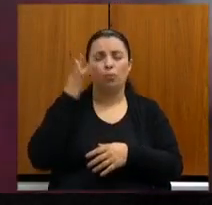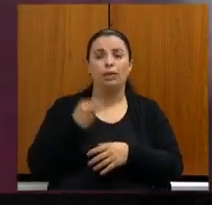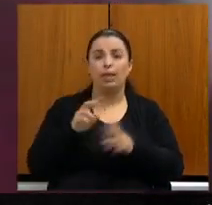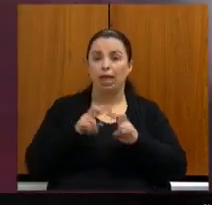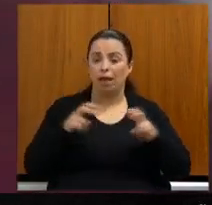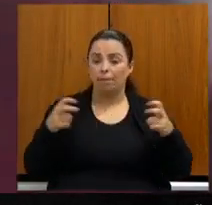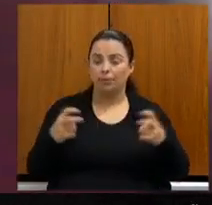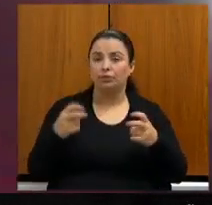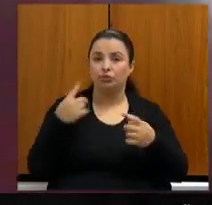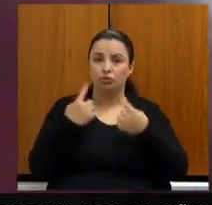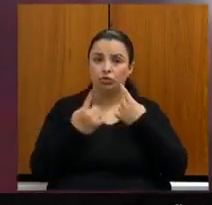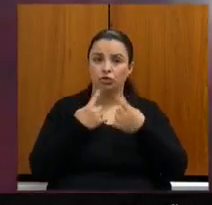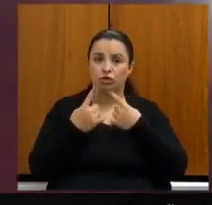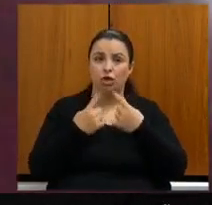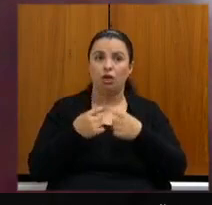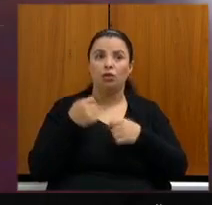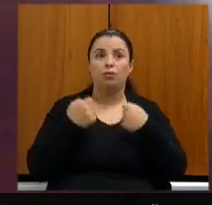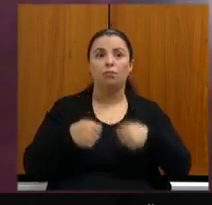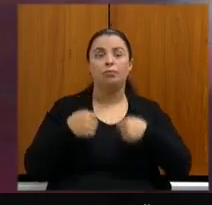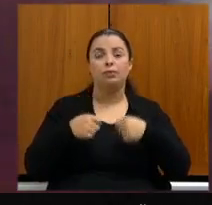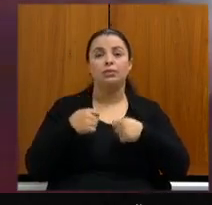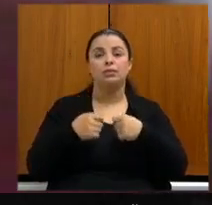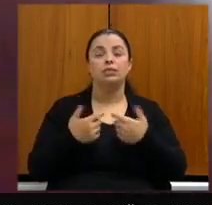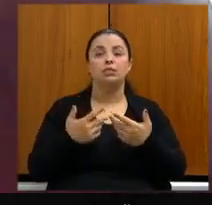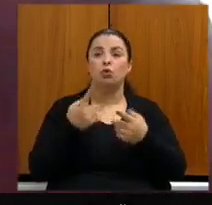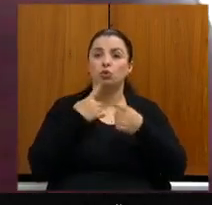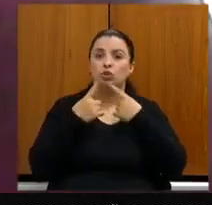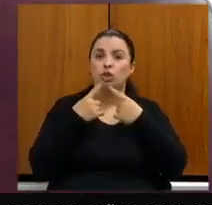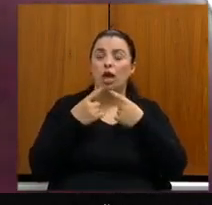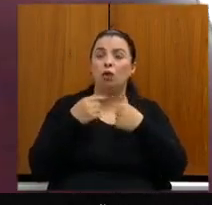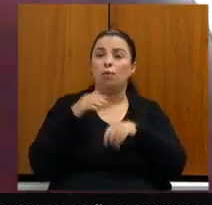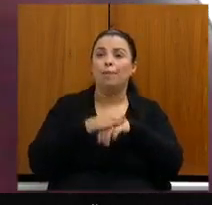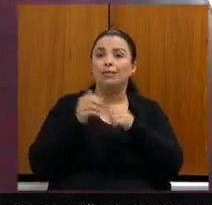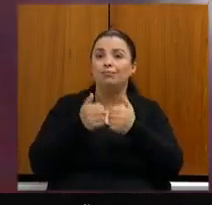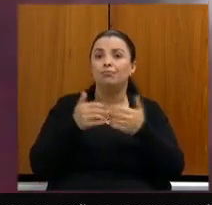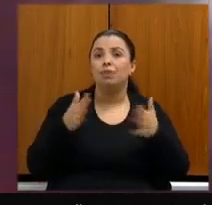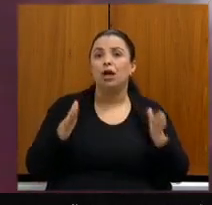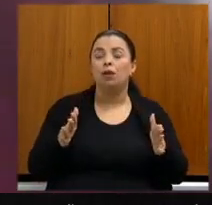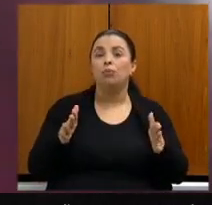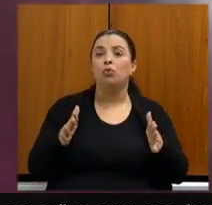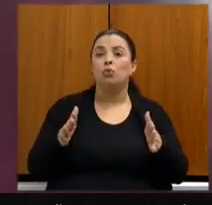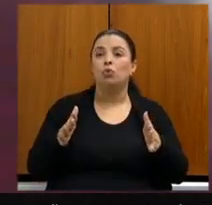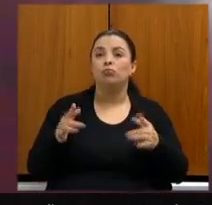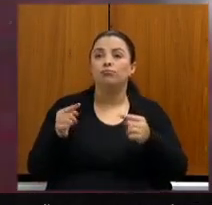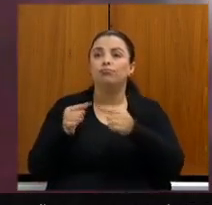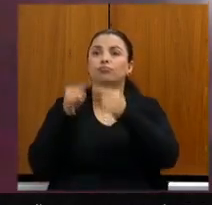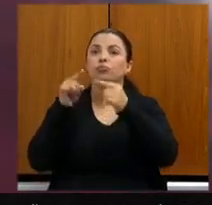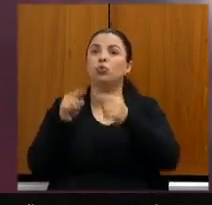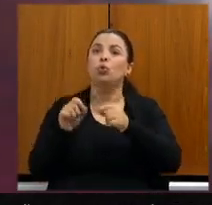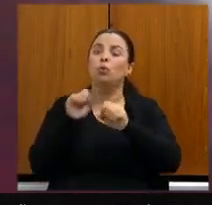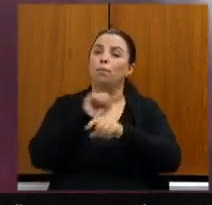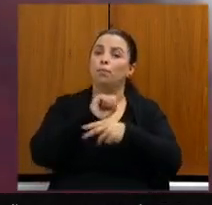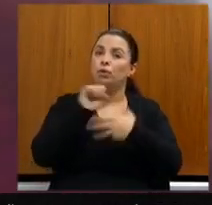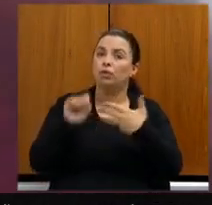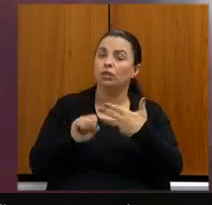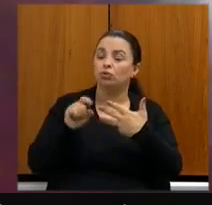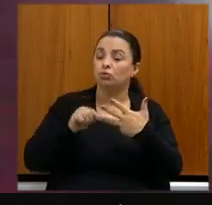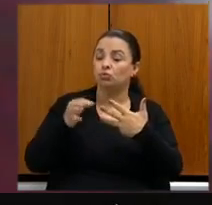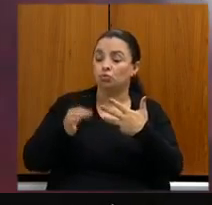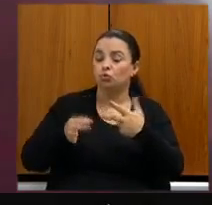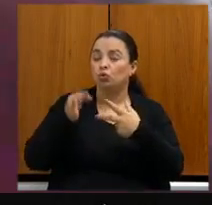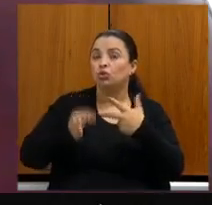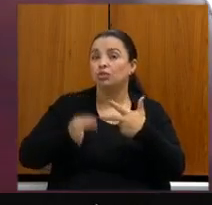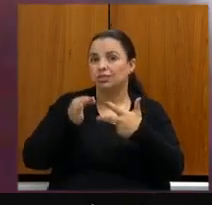diálogos ela precisa ampliar o seu diálogo com o poder judiciário né para que essa atuação essas